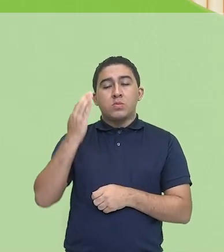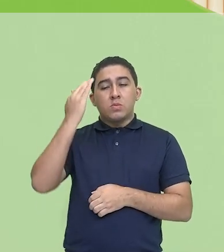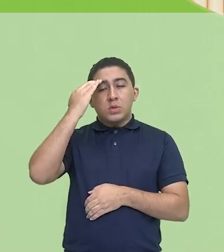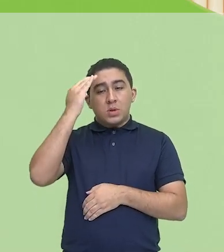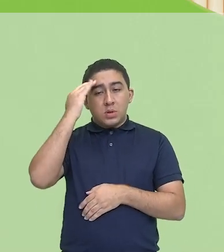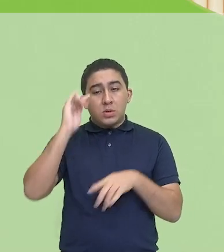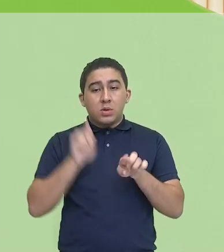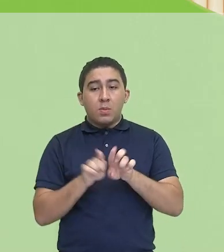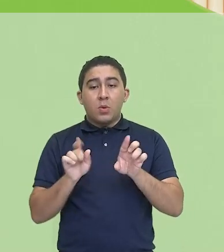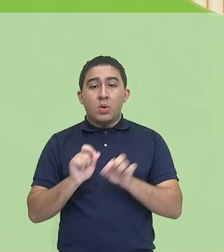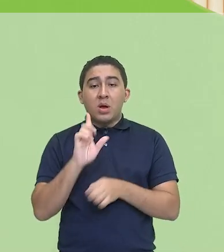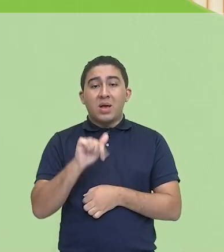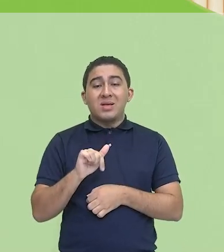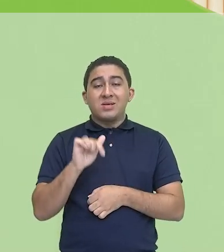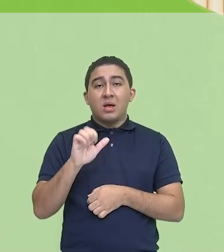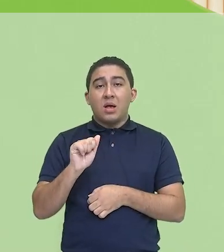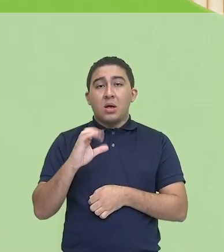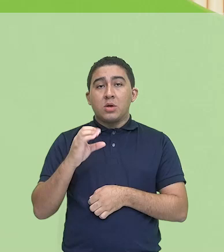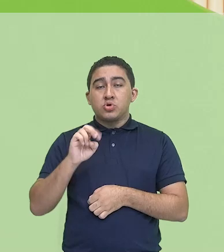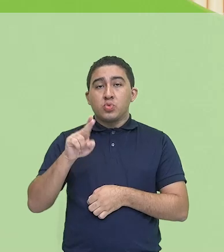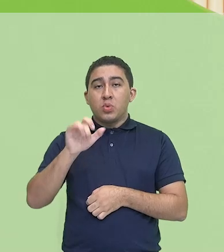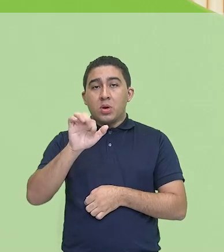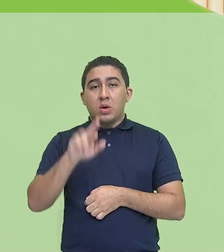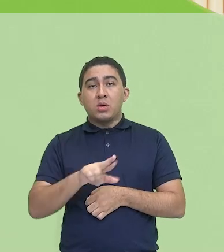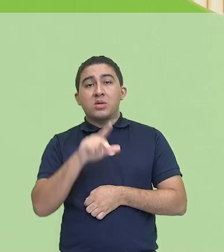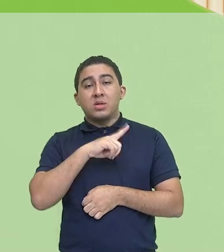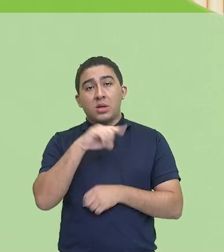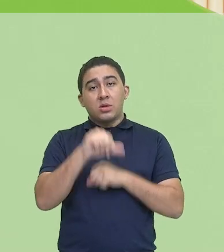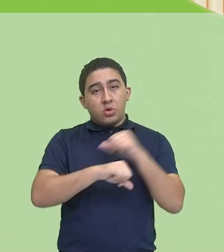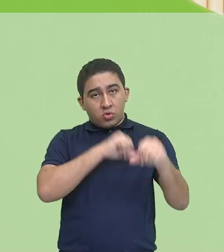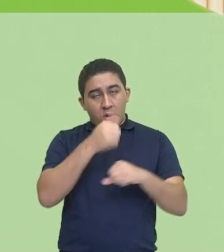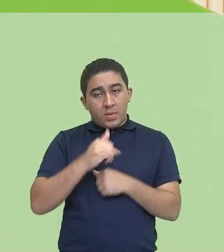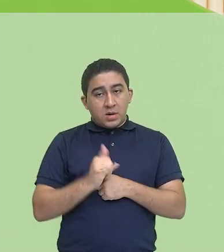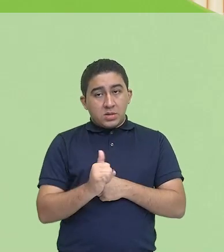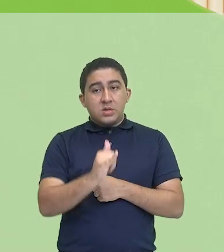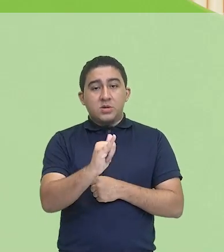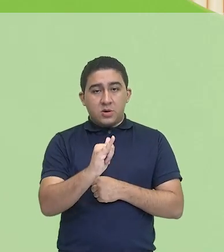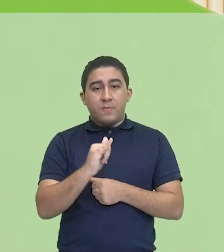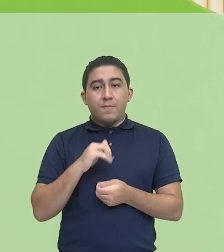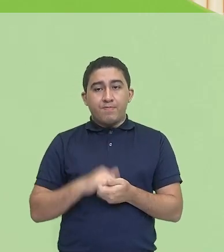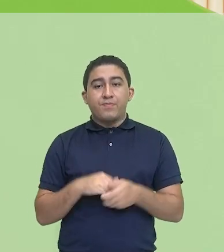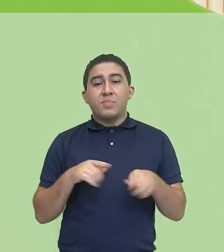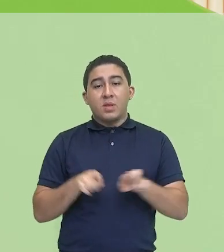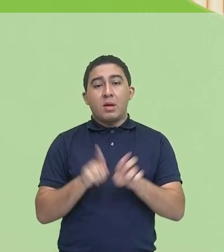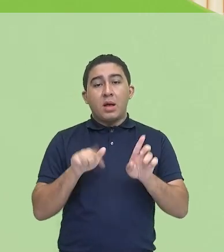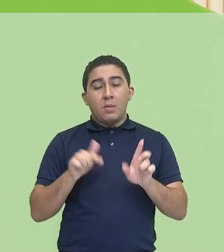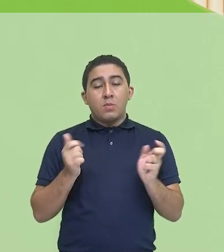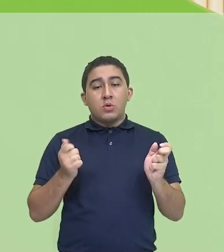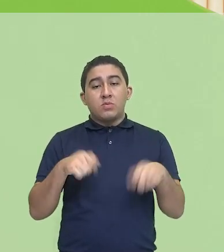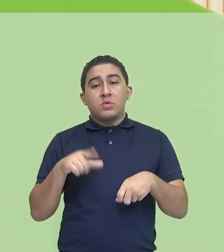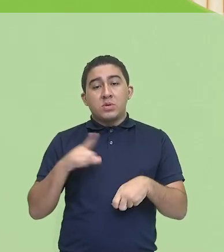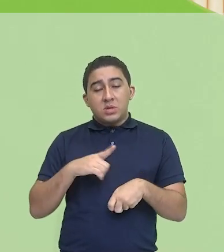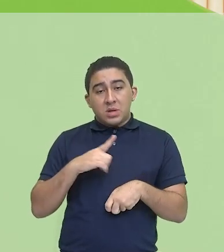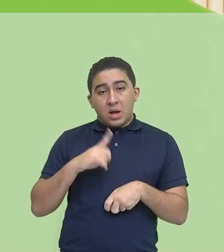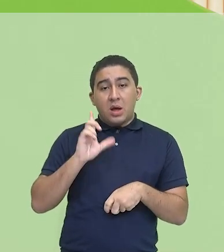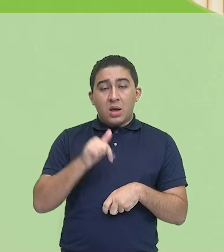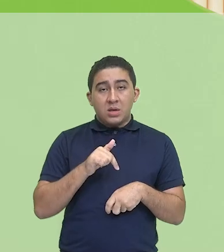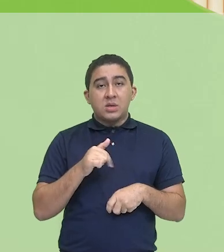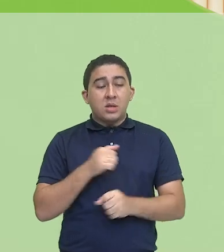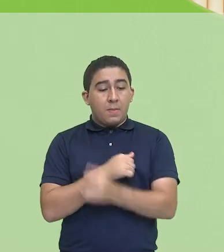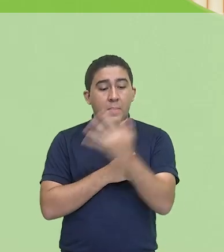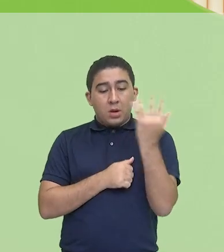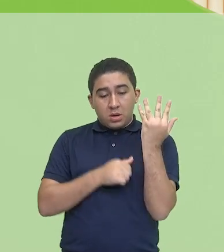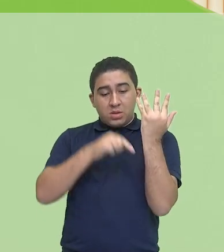entenda que essa glicose ela vai ser convertida em energia, né, vai fazer parte dos processos metabólicos tanto da